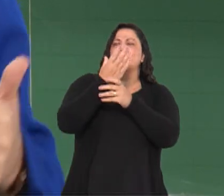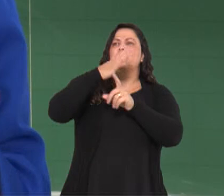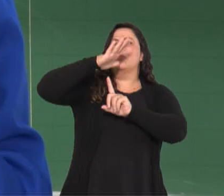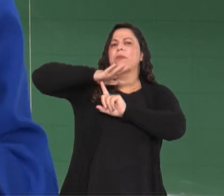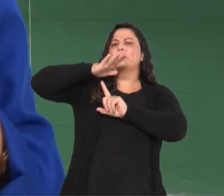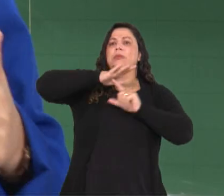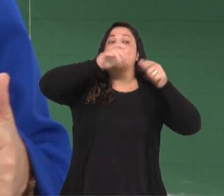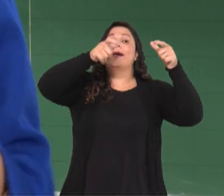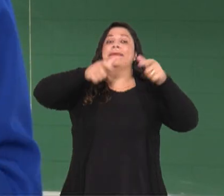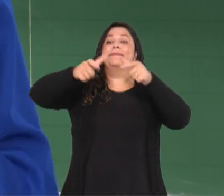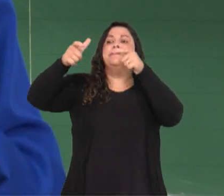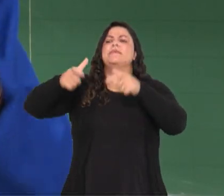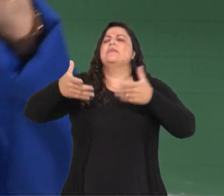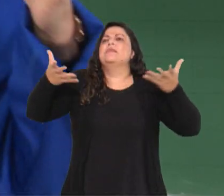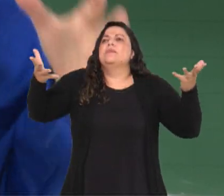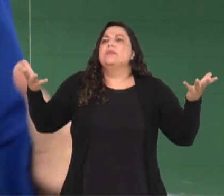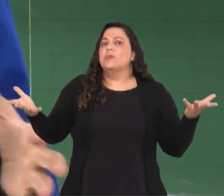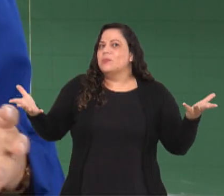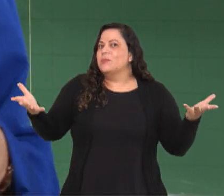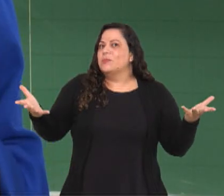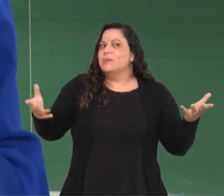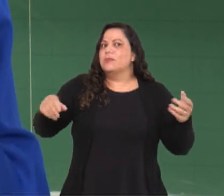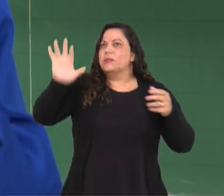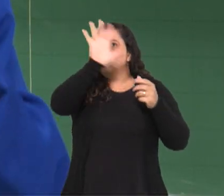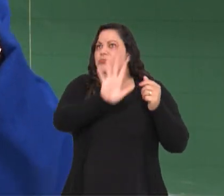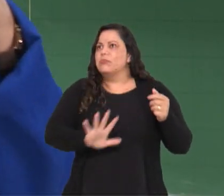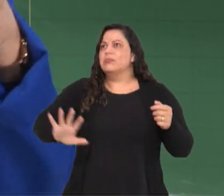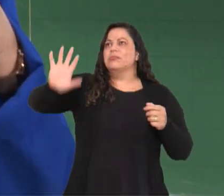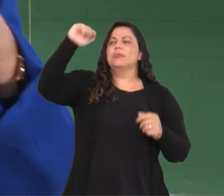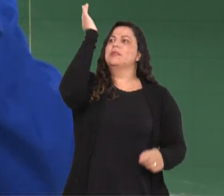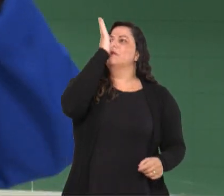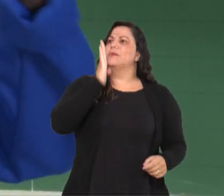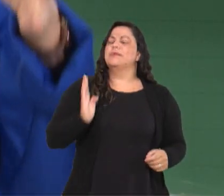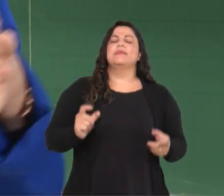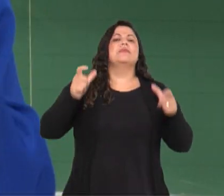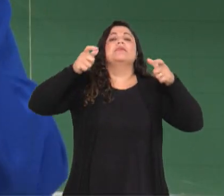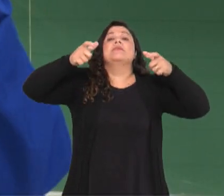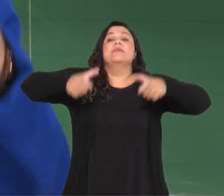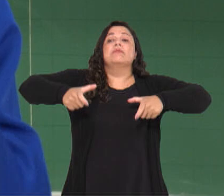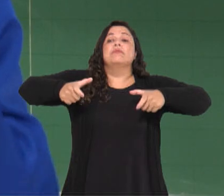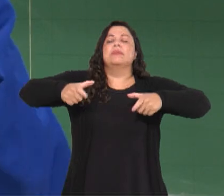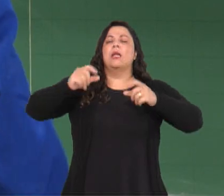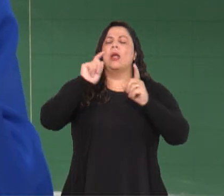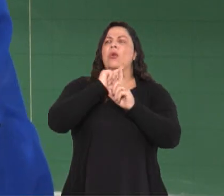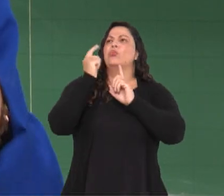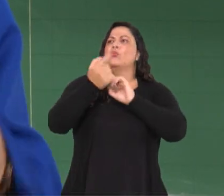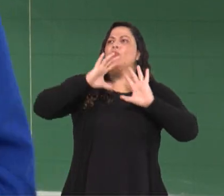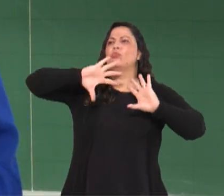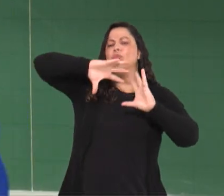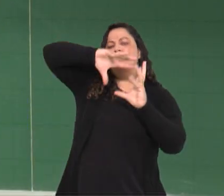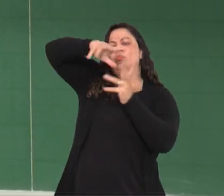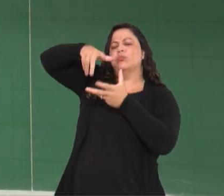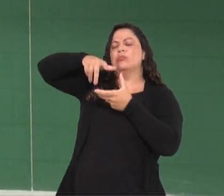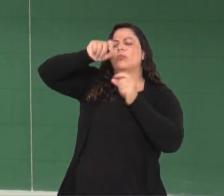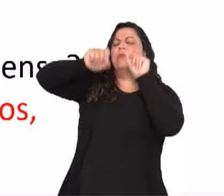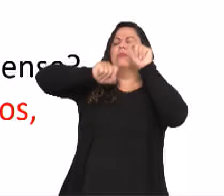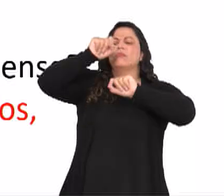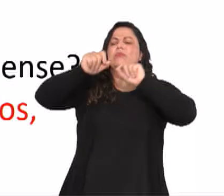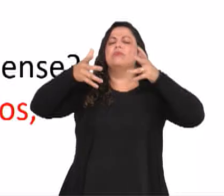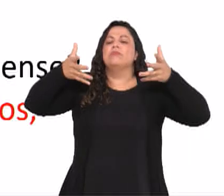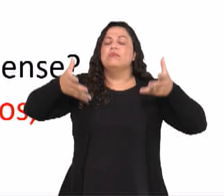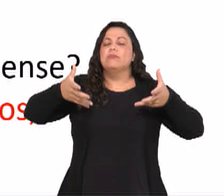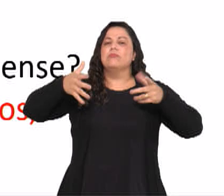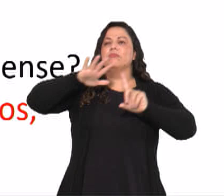Onde está o Paraná no mapa do Brasil, onde está, né, dentro do globo terrestre, onde que está o Paraná ali? Então, a